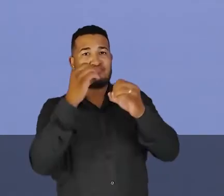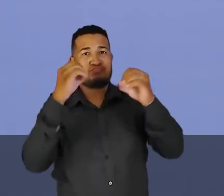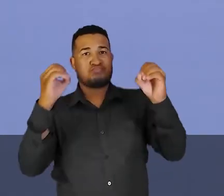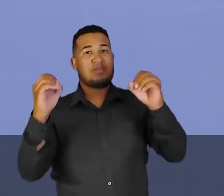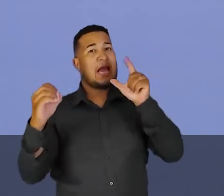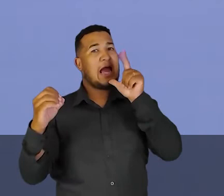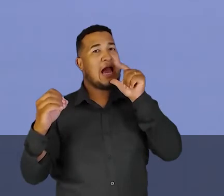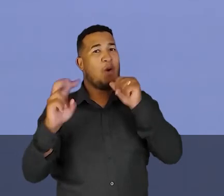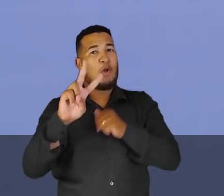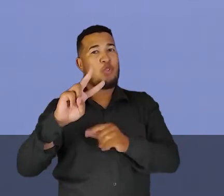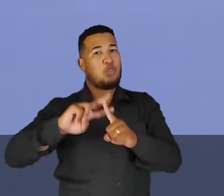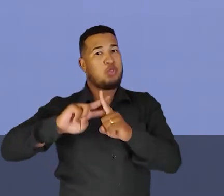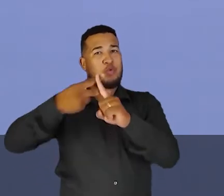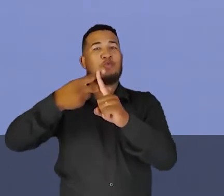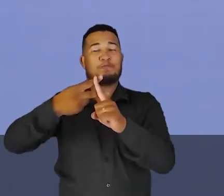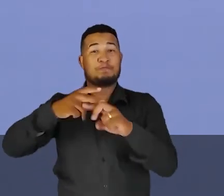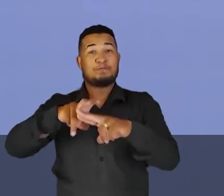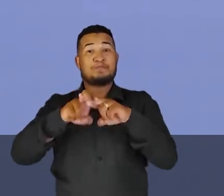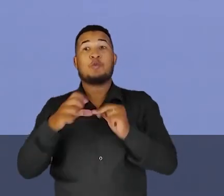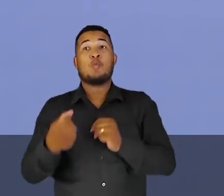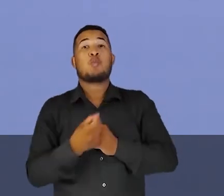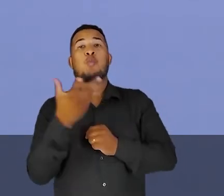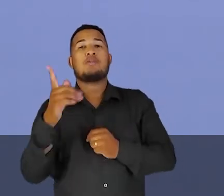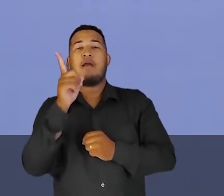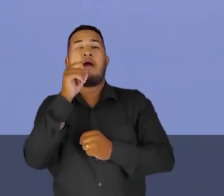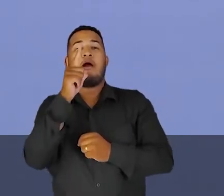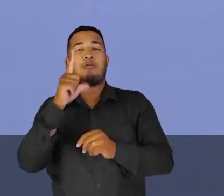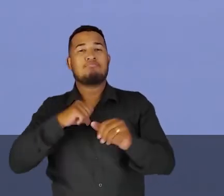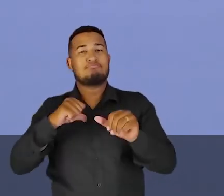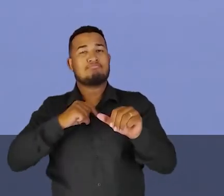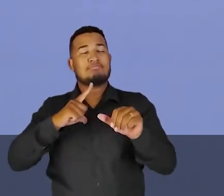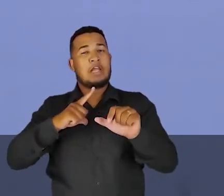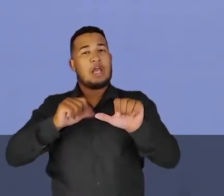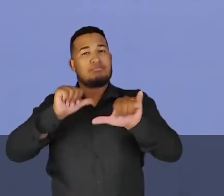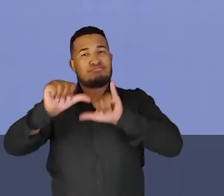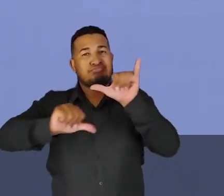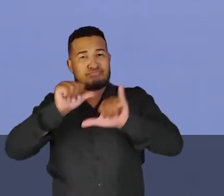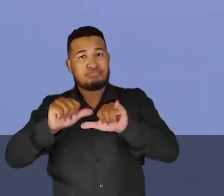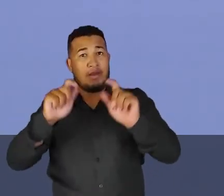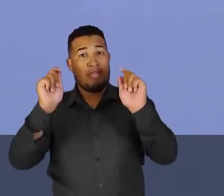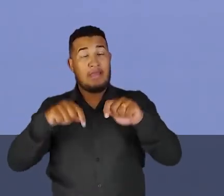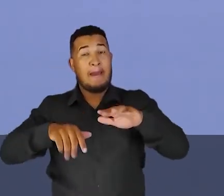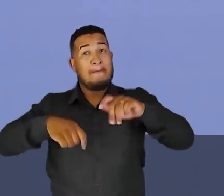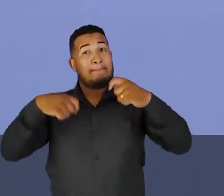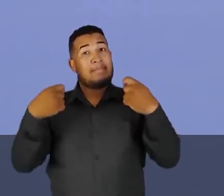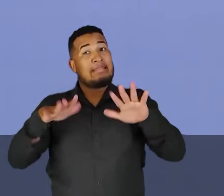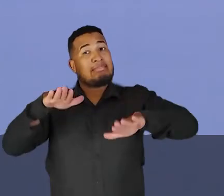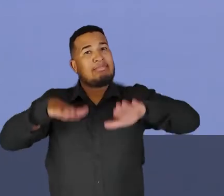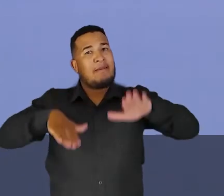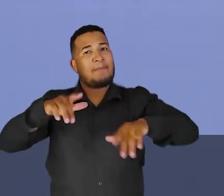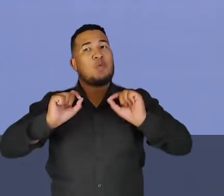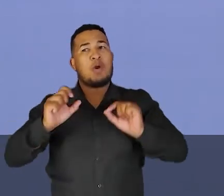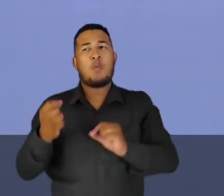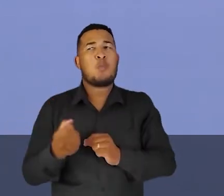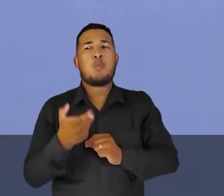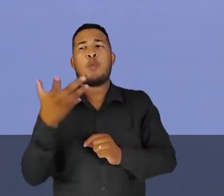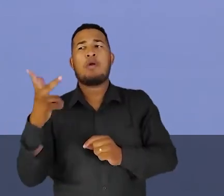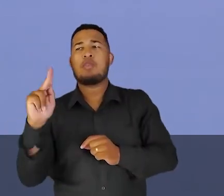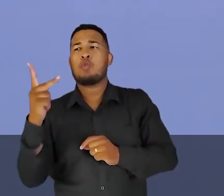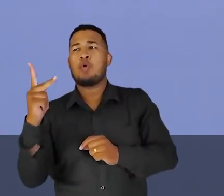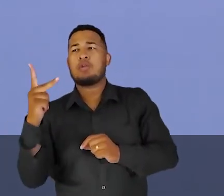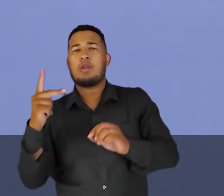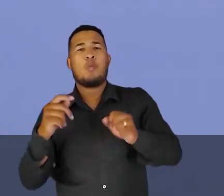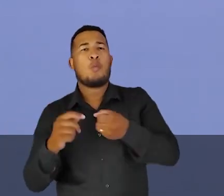A quantidade de águas que vai ser formada durante uma reação de neutralização, ela depende da quantidade de hidrogênios